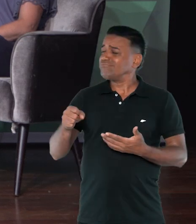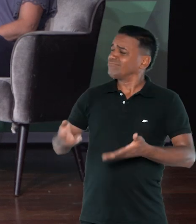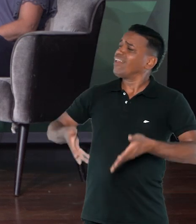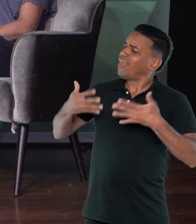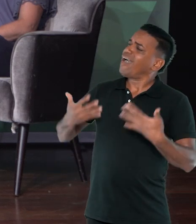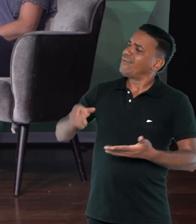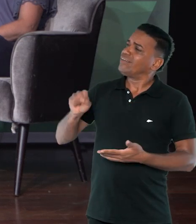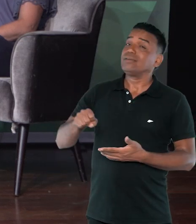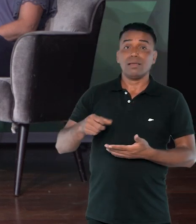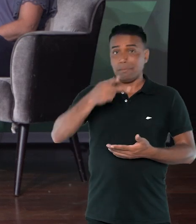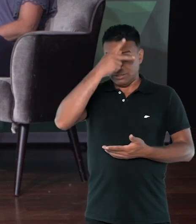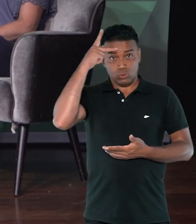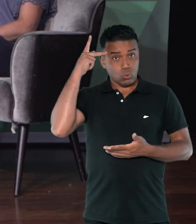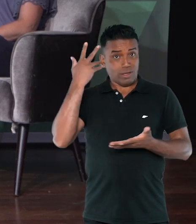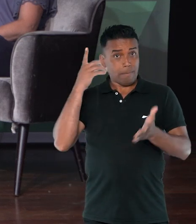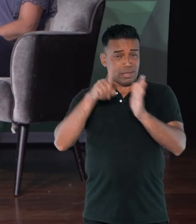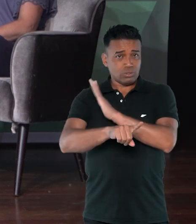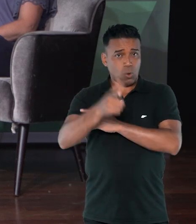Já vem.